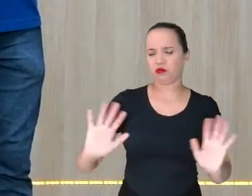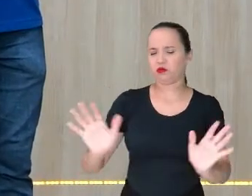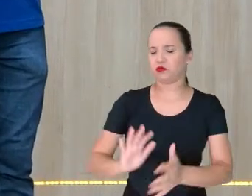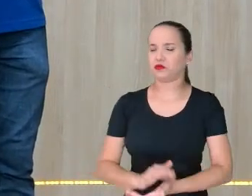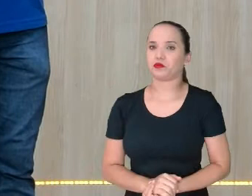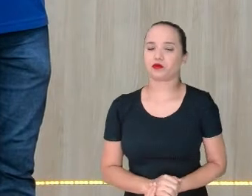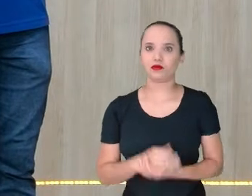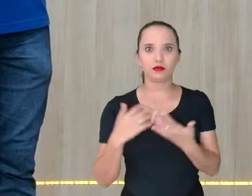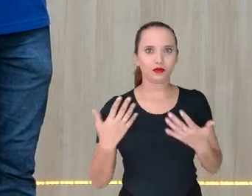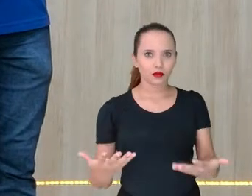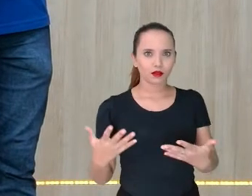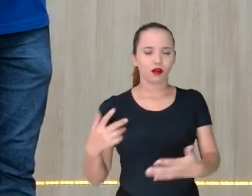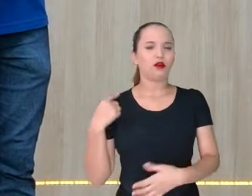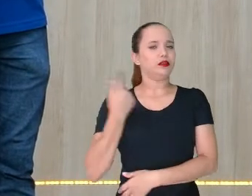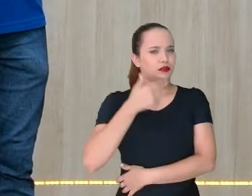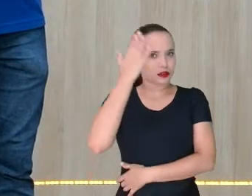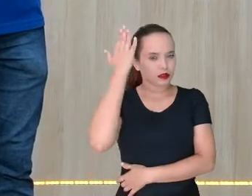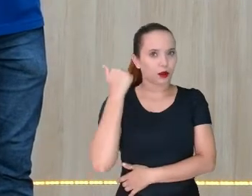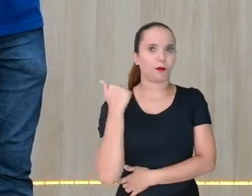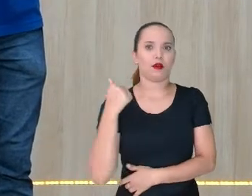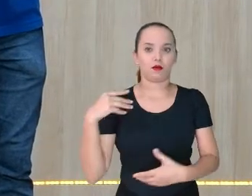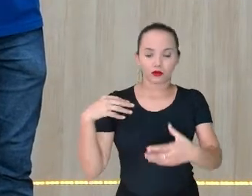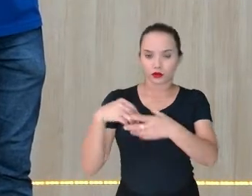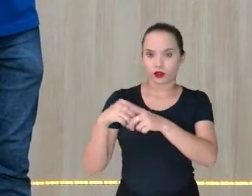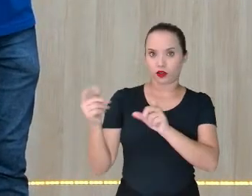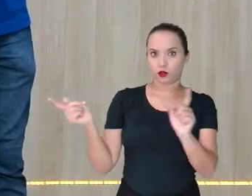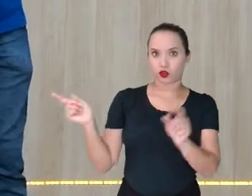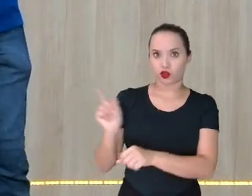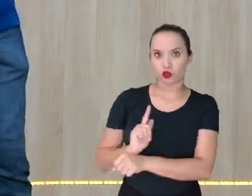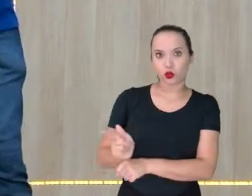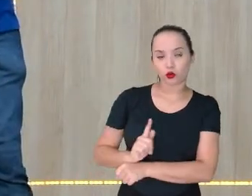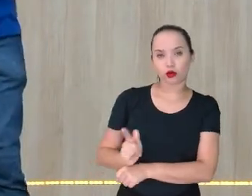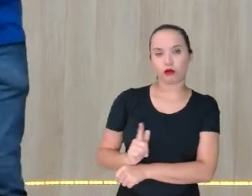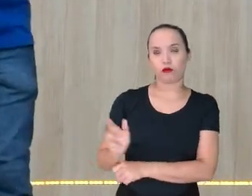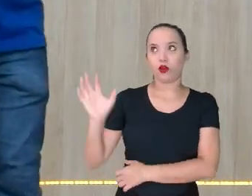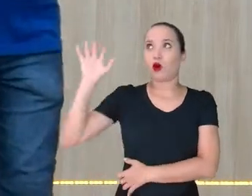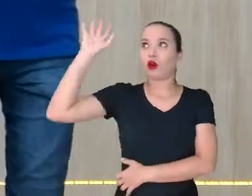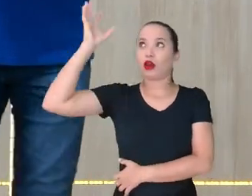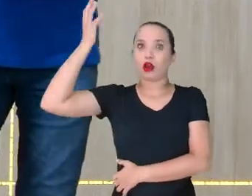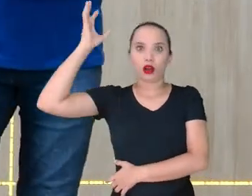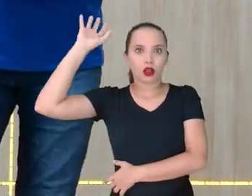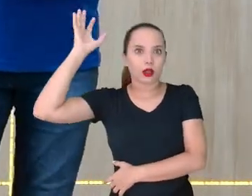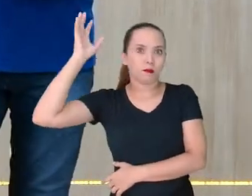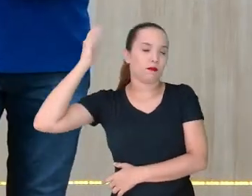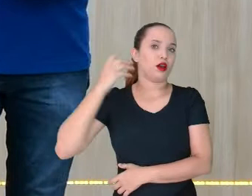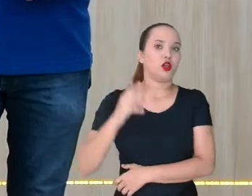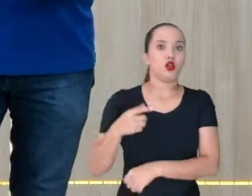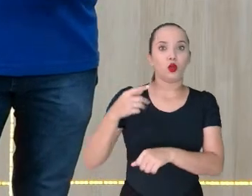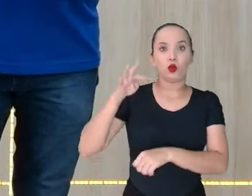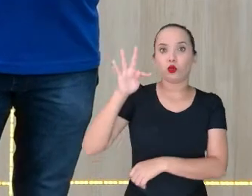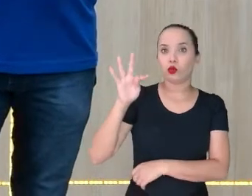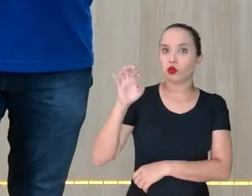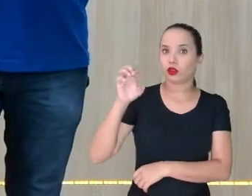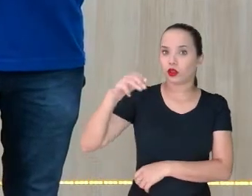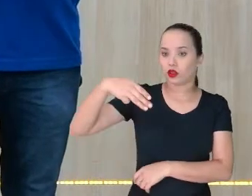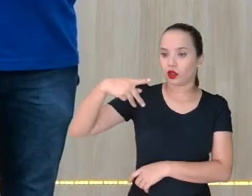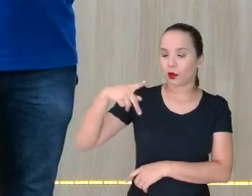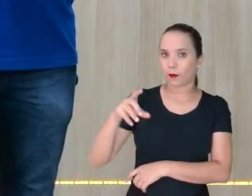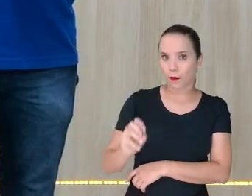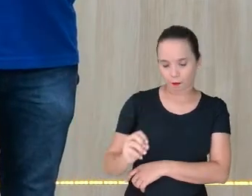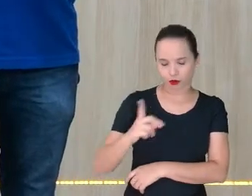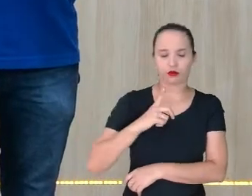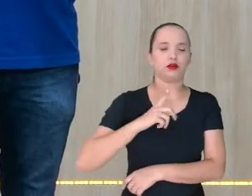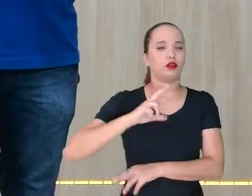que em geografia, clima e tempo, né, minha gente, tem uma diferença. Tem. Né? Mas você tem